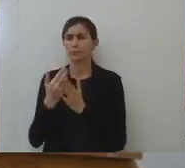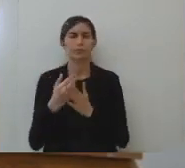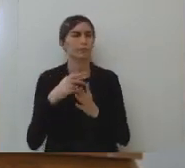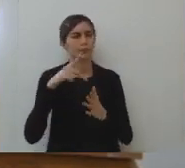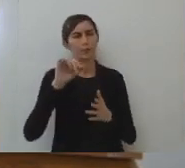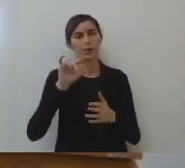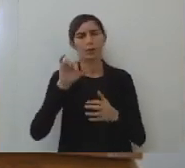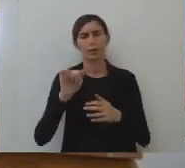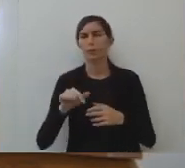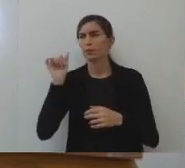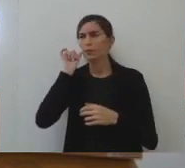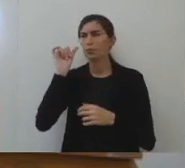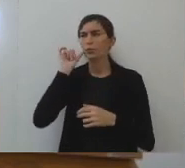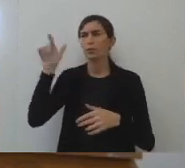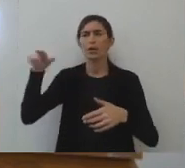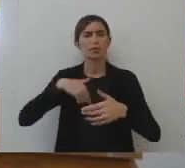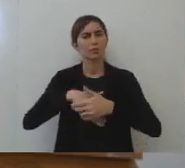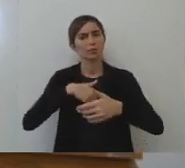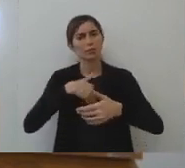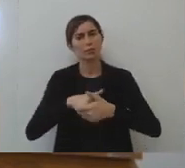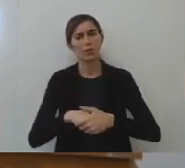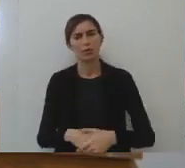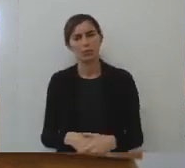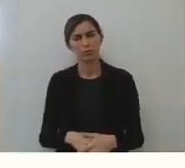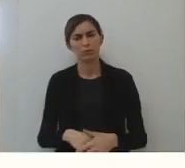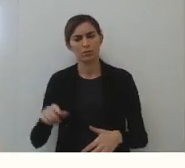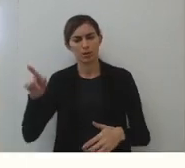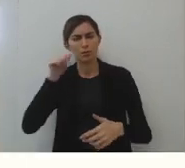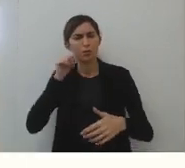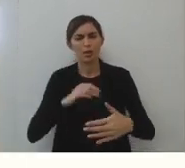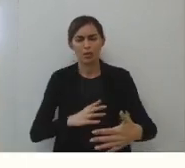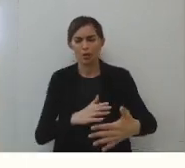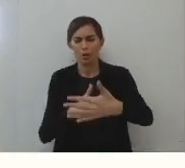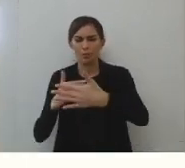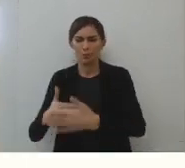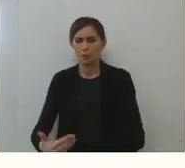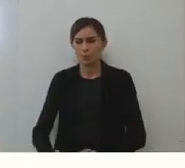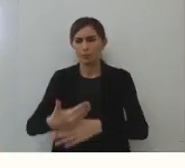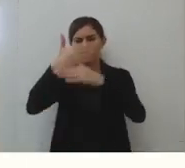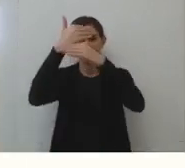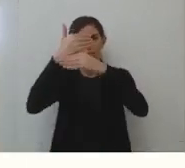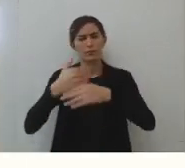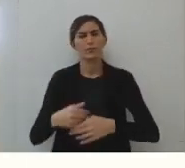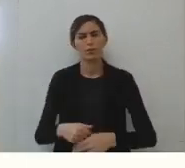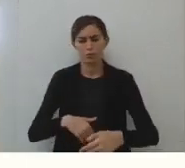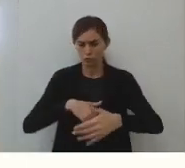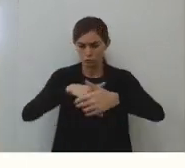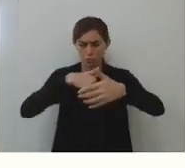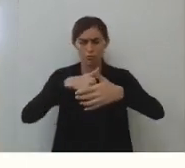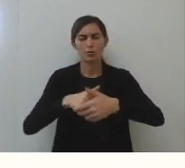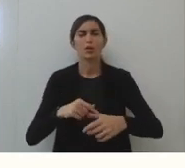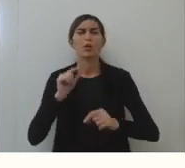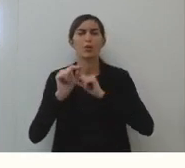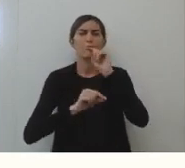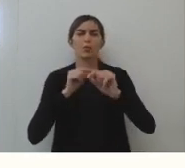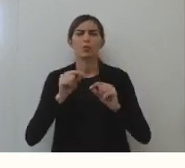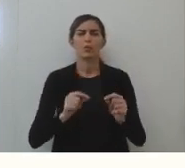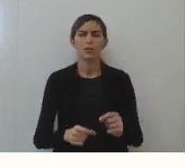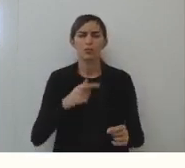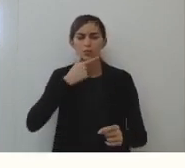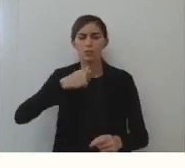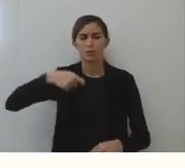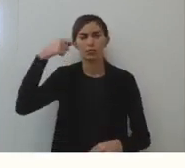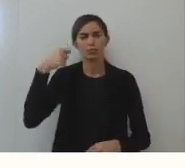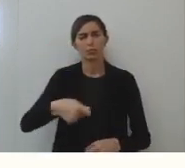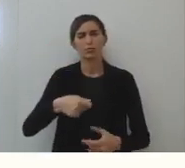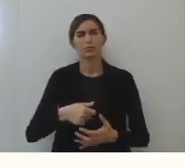polêmica. As mulheres que jogam futebol. E aí elas vão ter uma barreira gigantesca ao jogar futebol, que é o